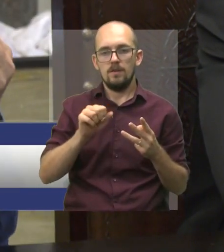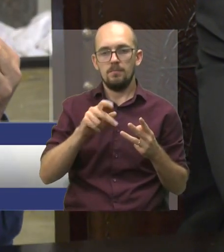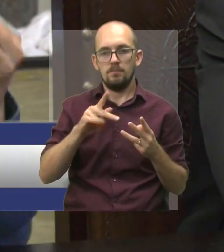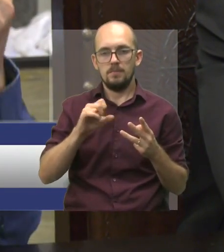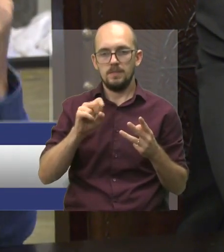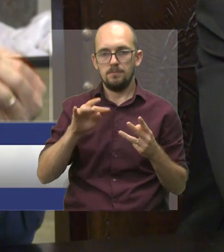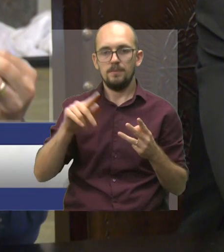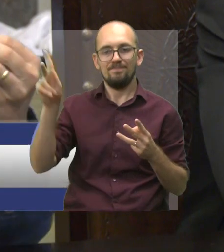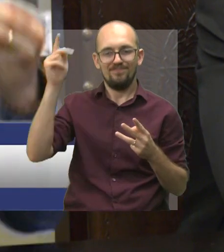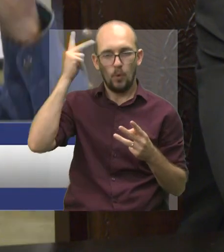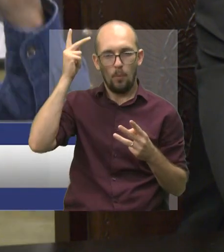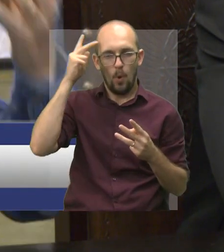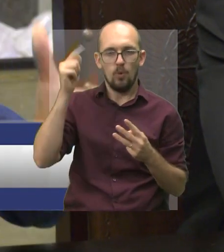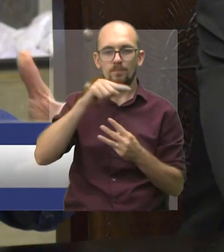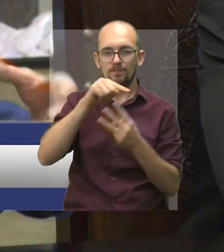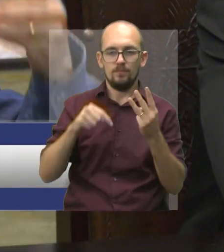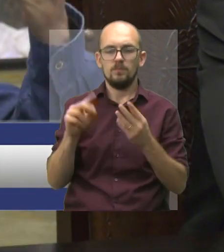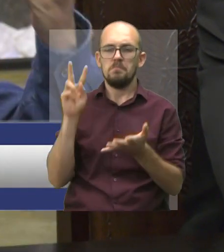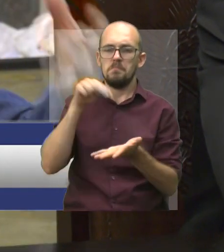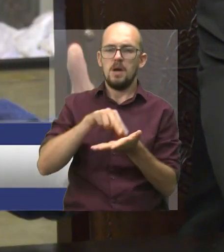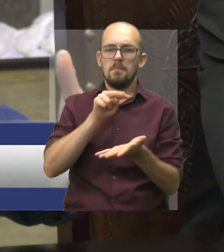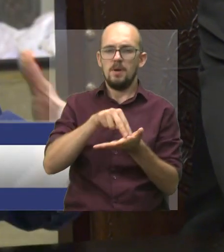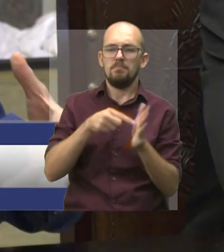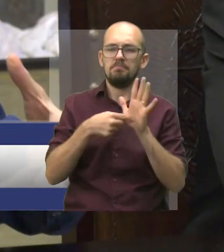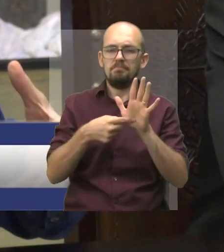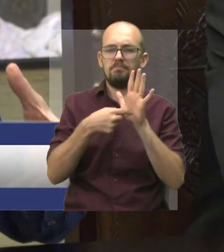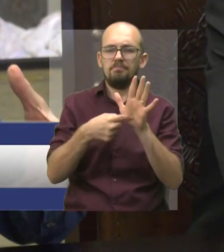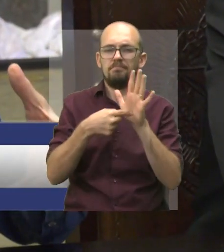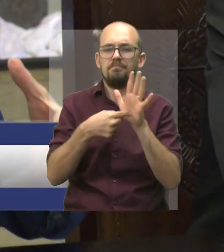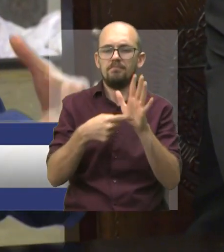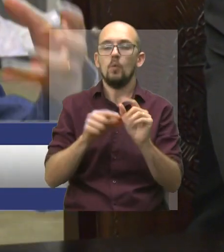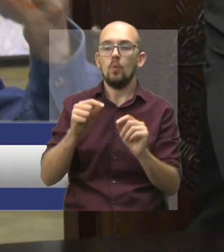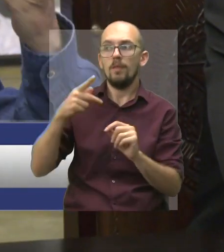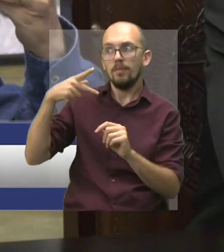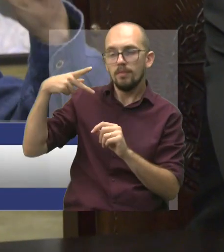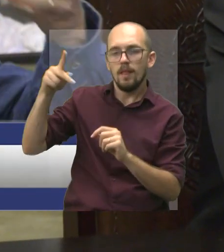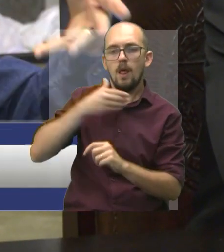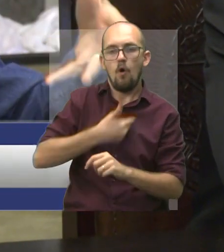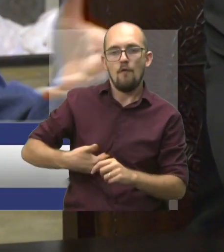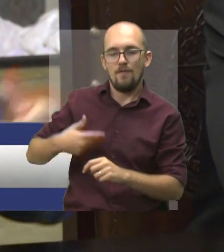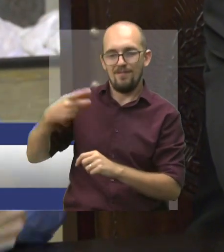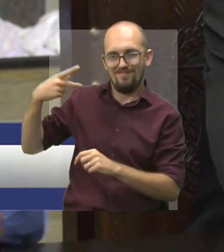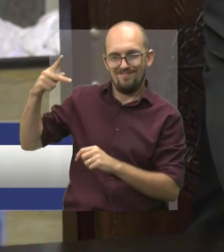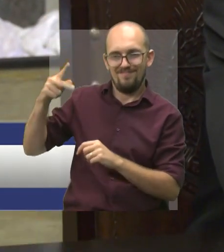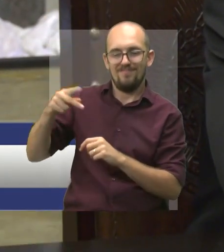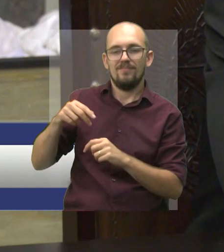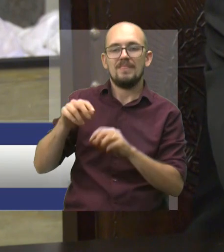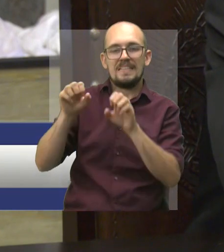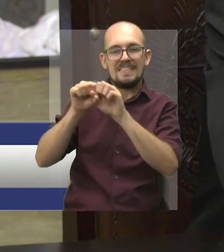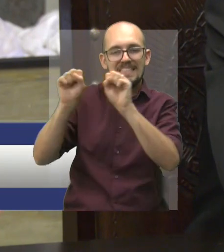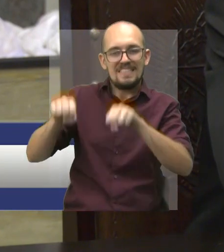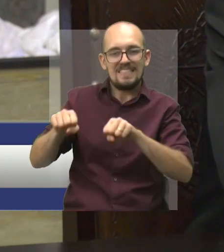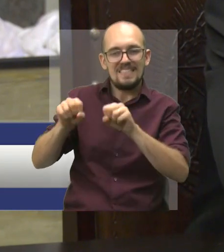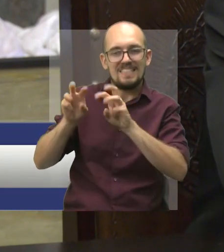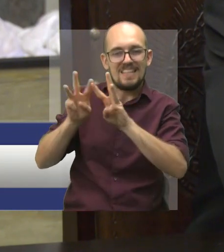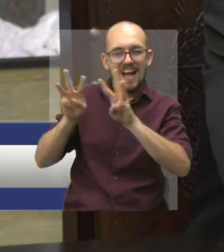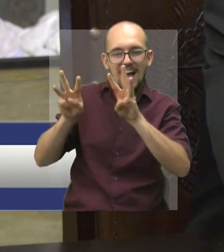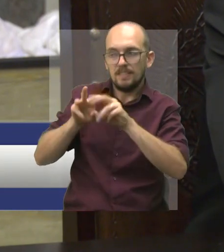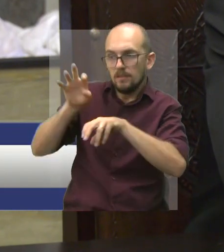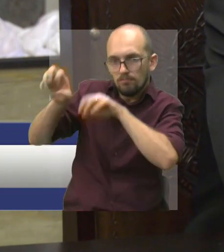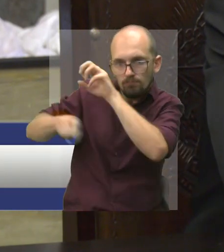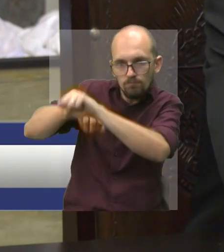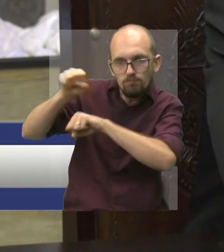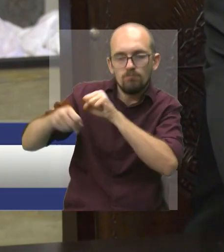os dados, os números que o governo apresentou, ou seja, pegou da transparência do governo, e prova que